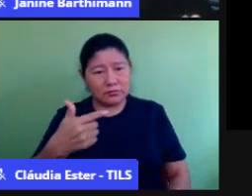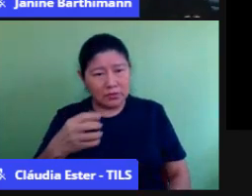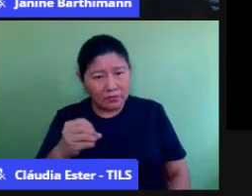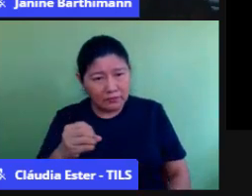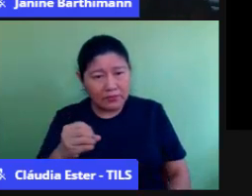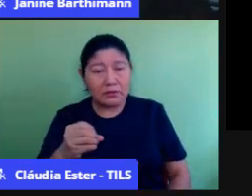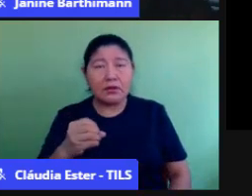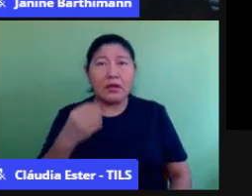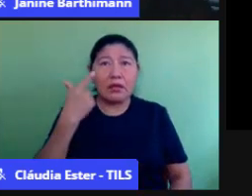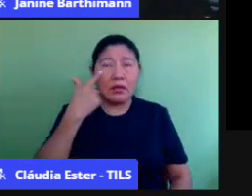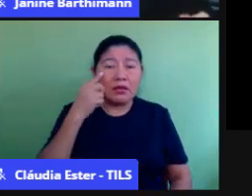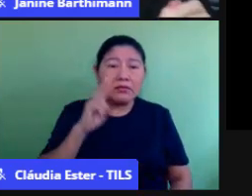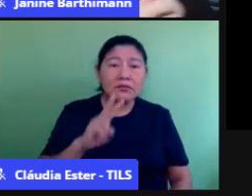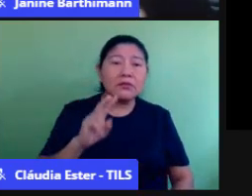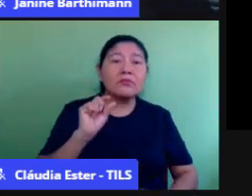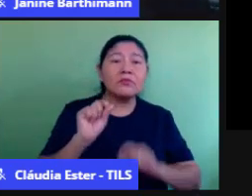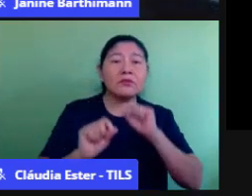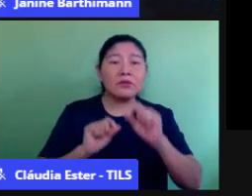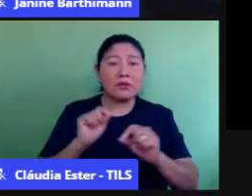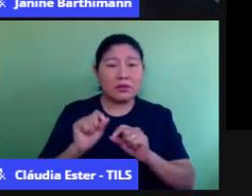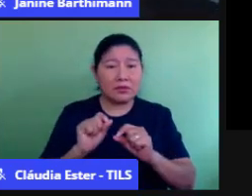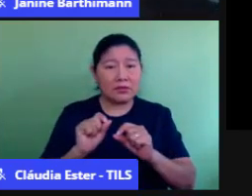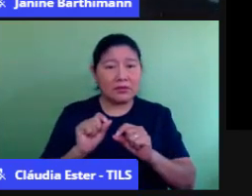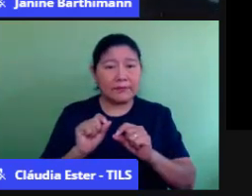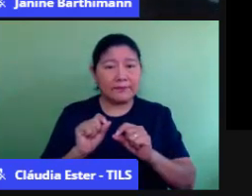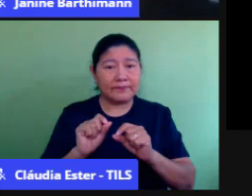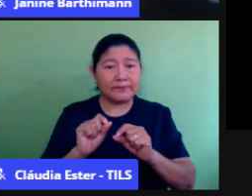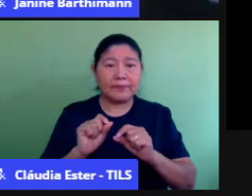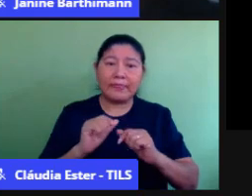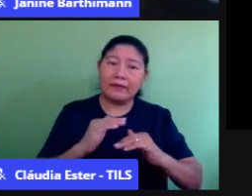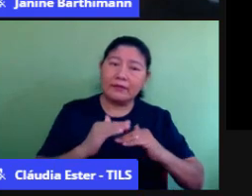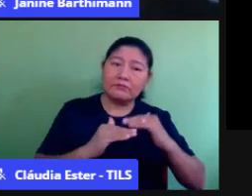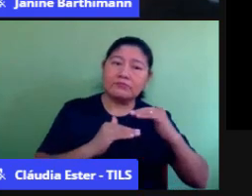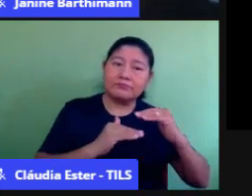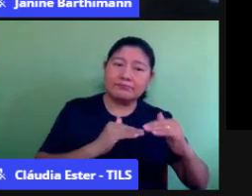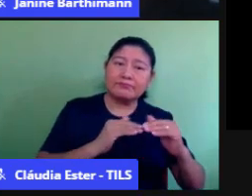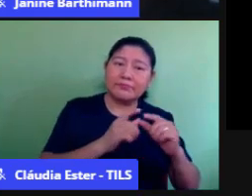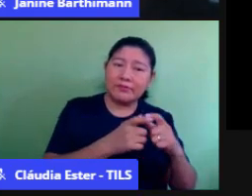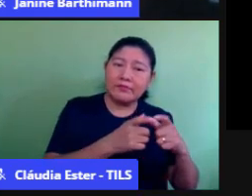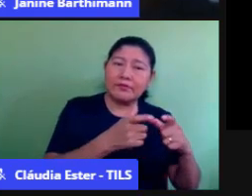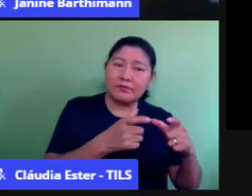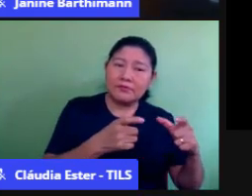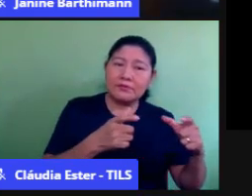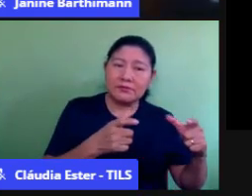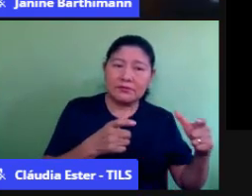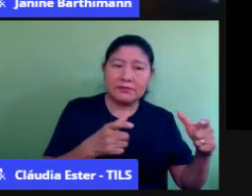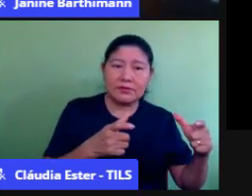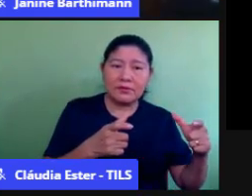remoto emergencial, mas, dado a durabilidade dessa pandemia, nós